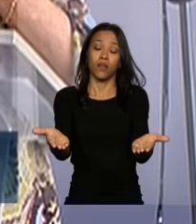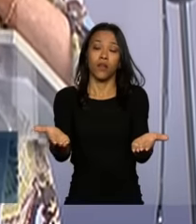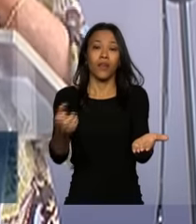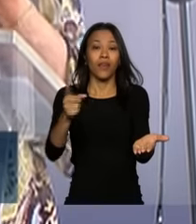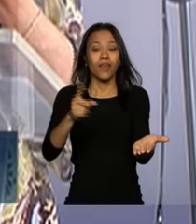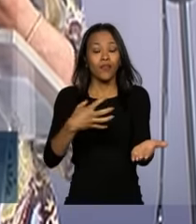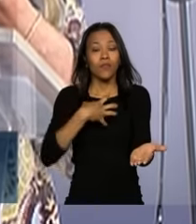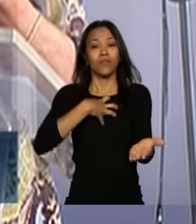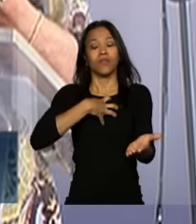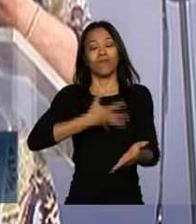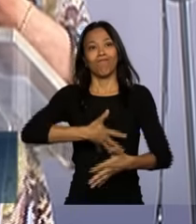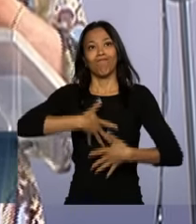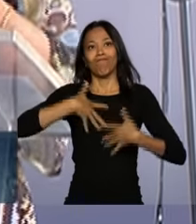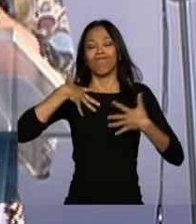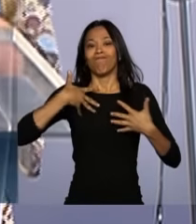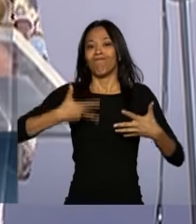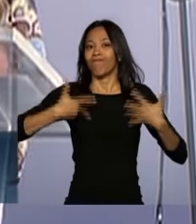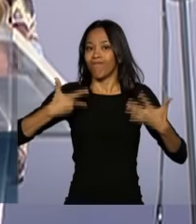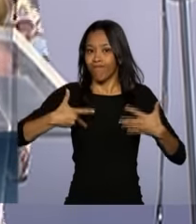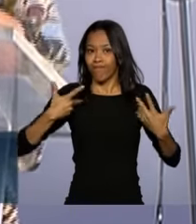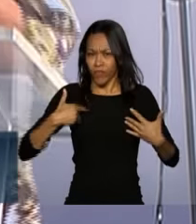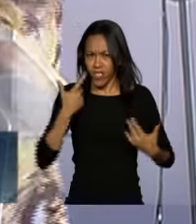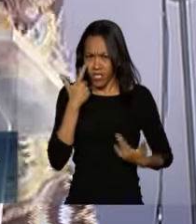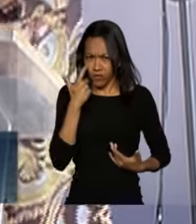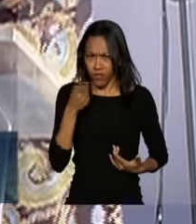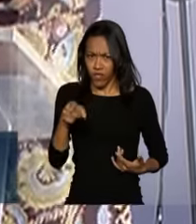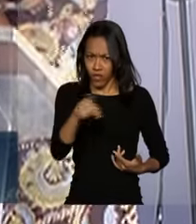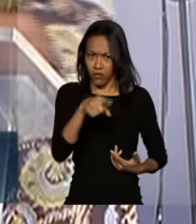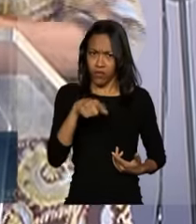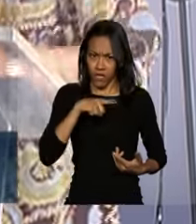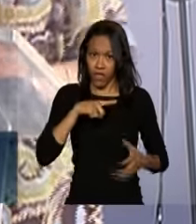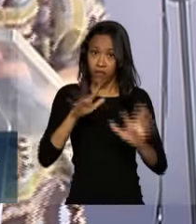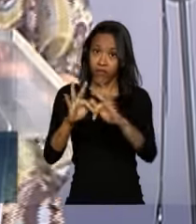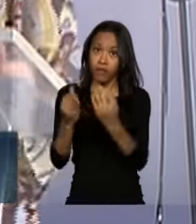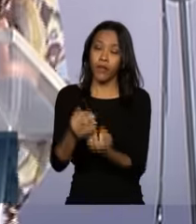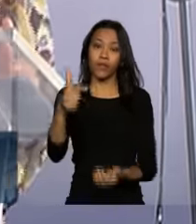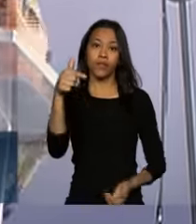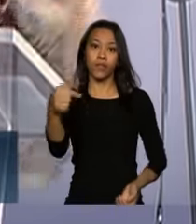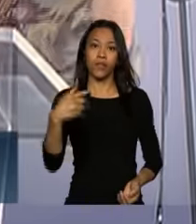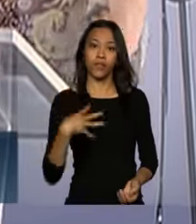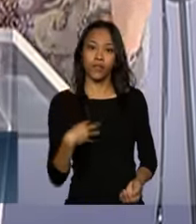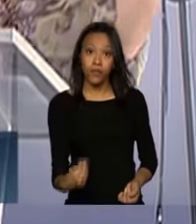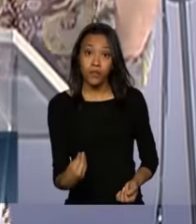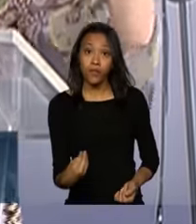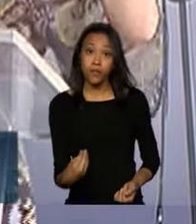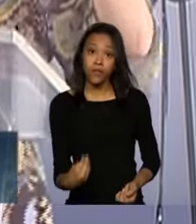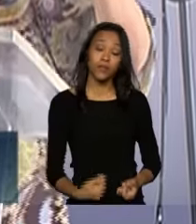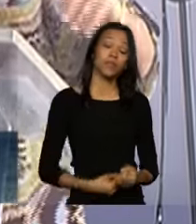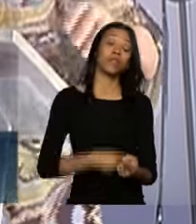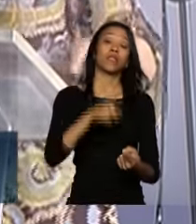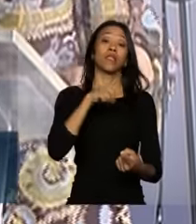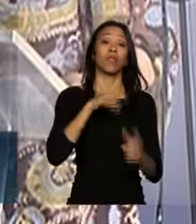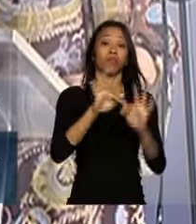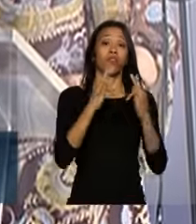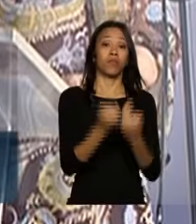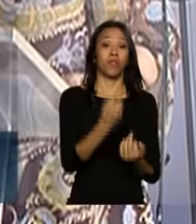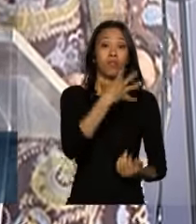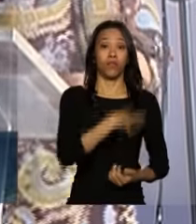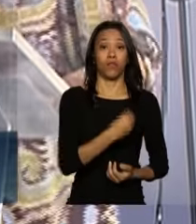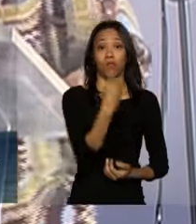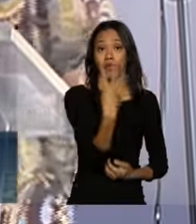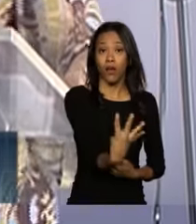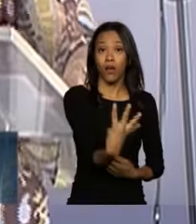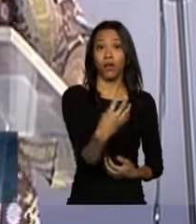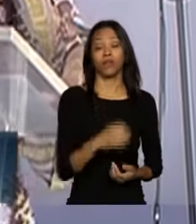fico muito feliz. Vocês viram que tem família com 7 crianças, tem família com 4